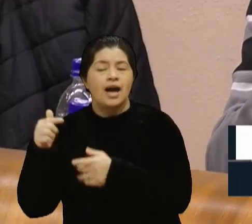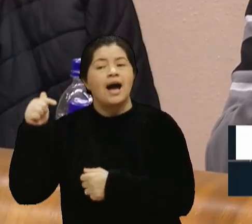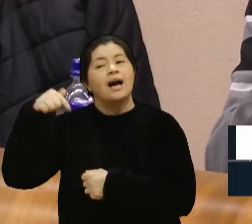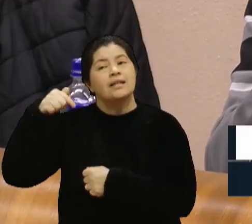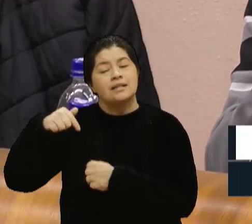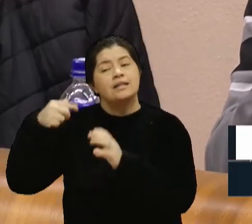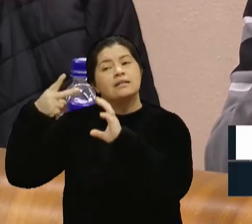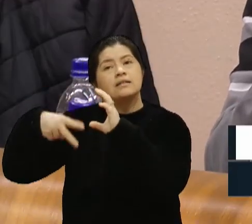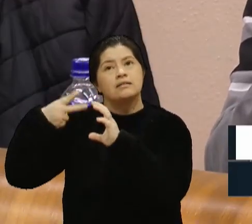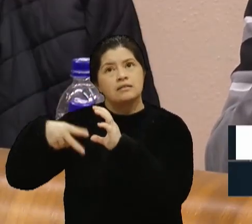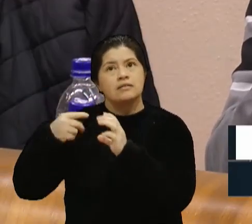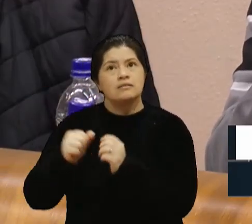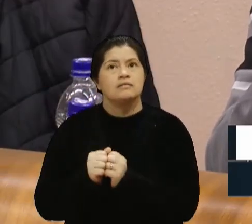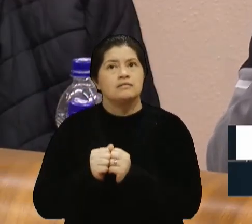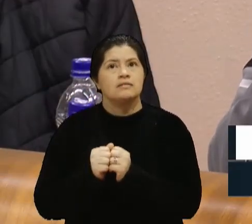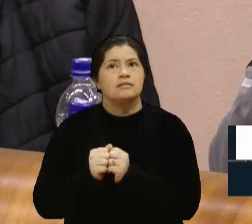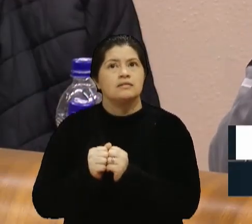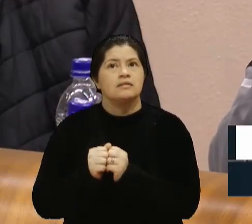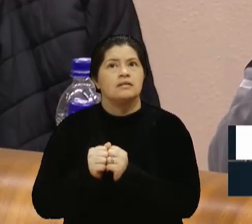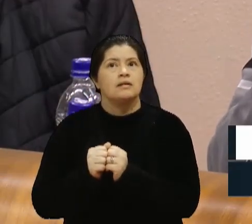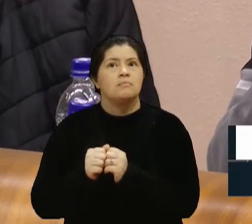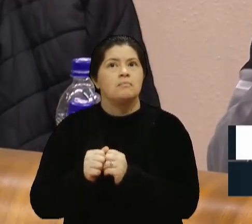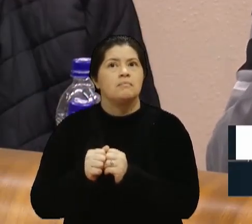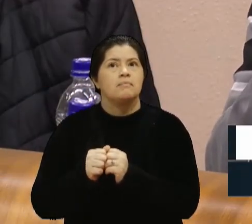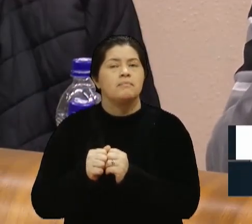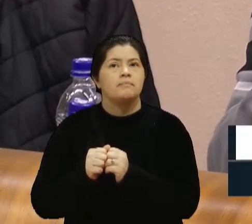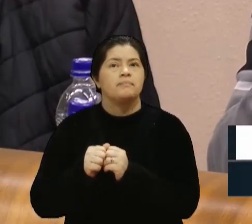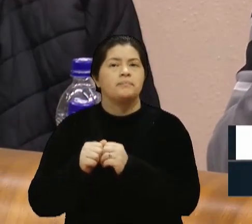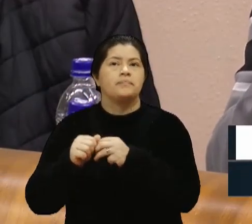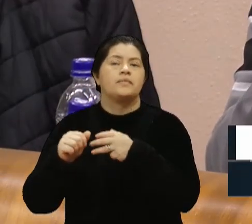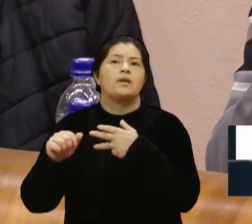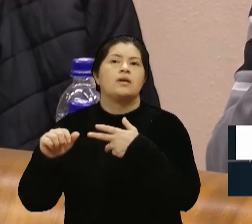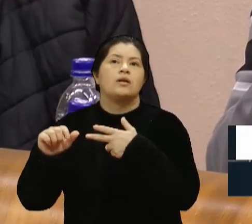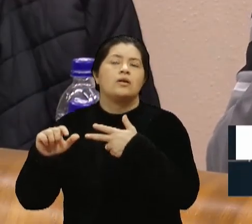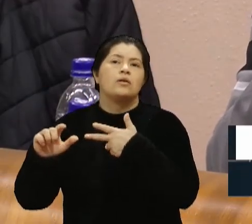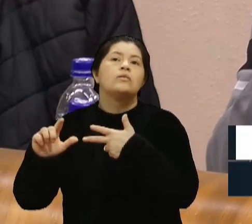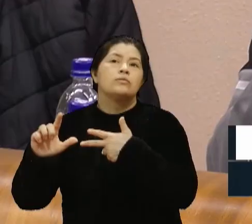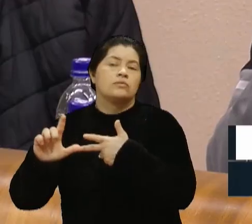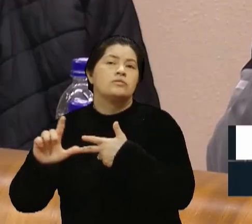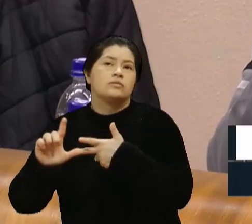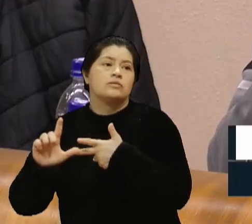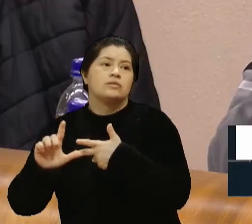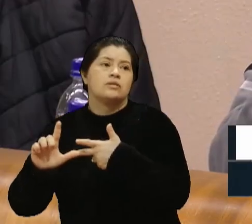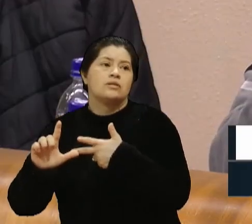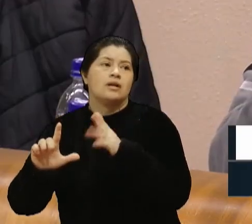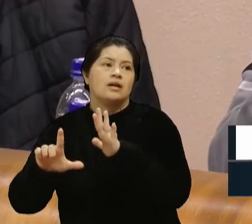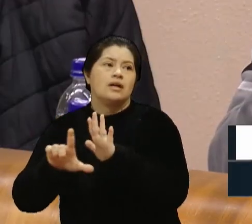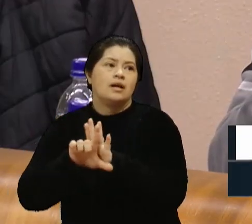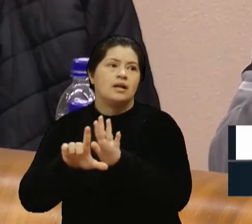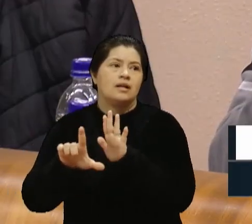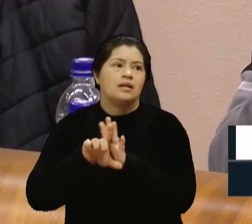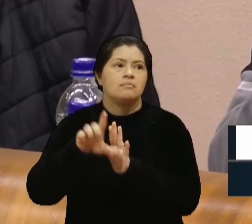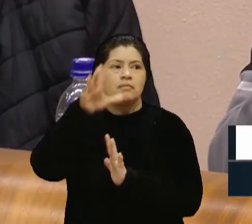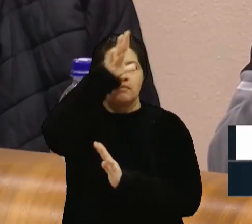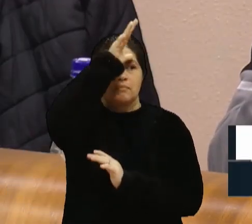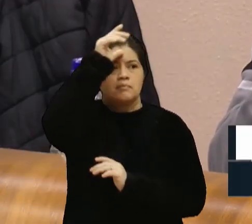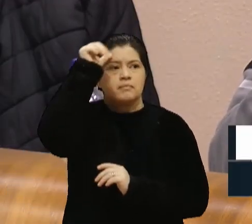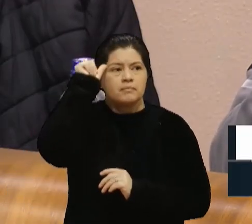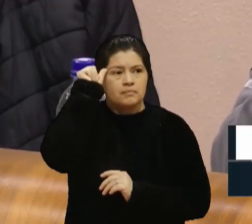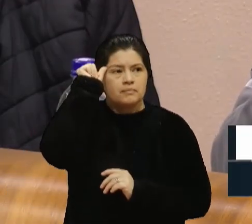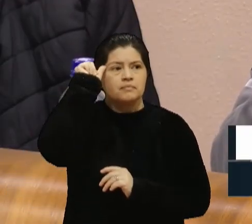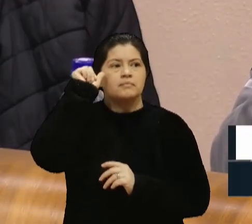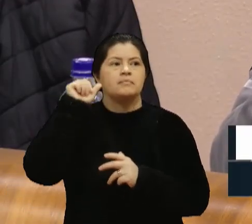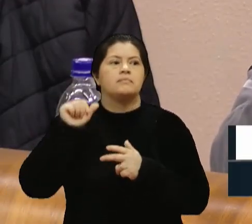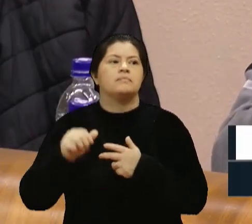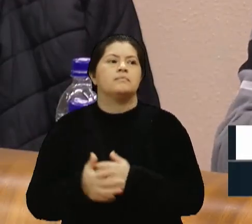casa, que é, na verdade, uma legislação municipal em cima da legislação federal. E